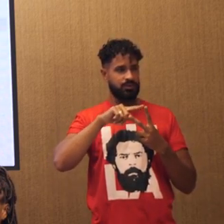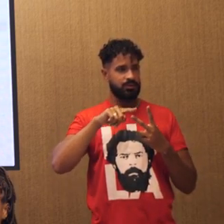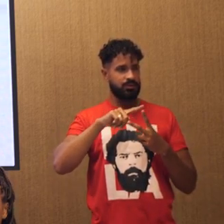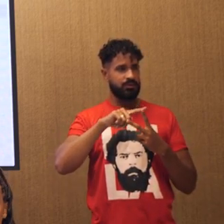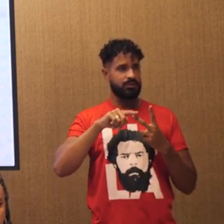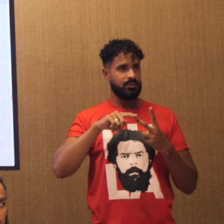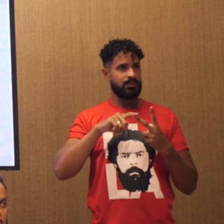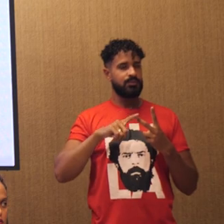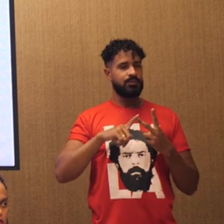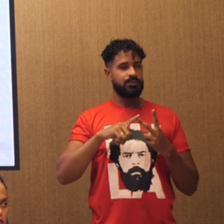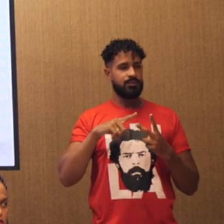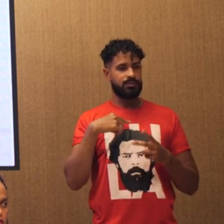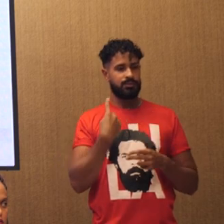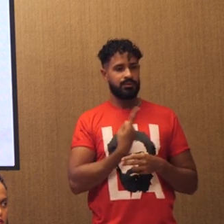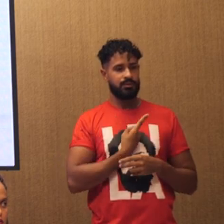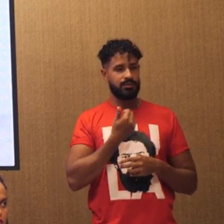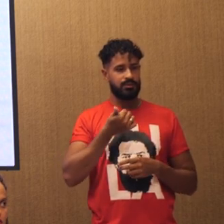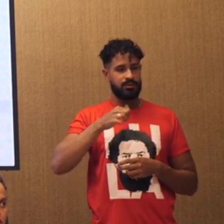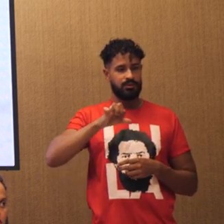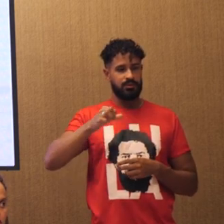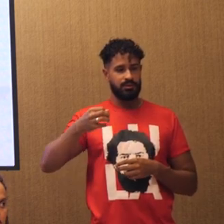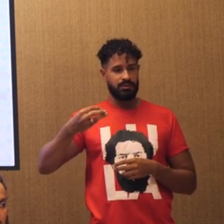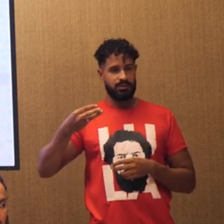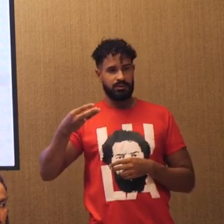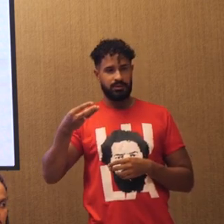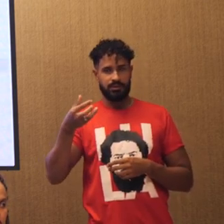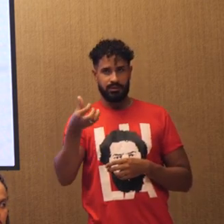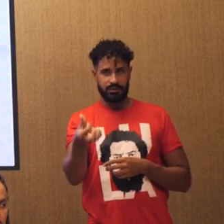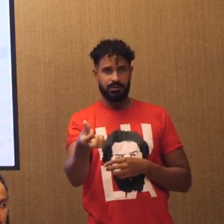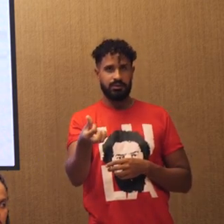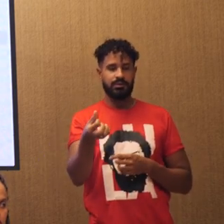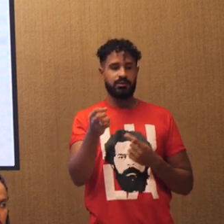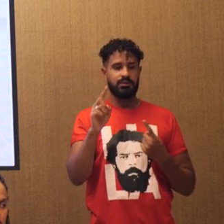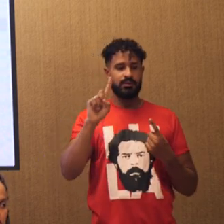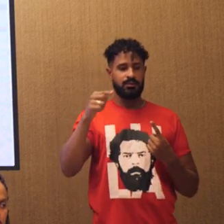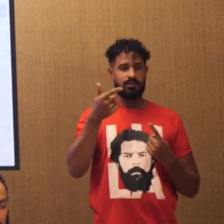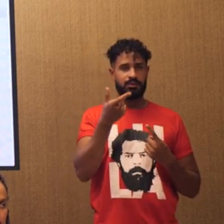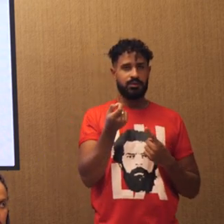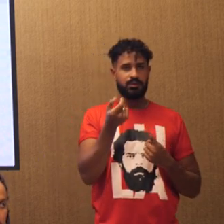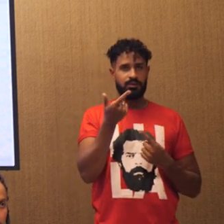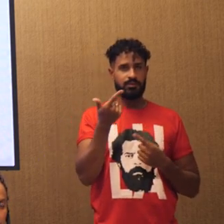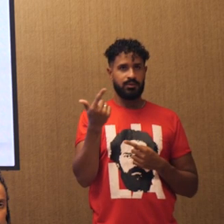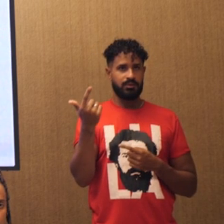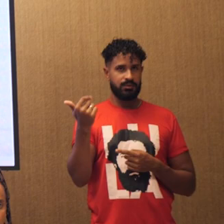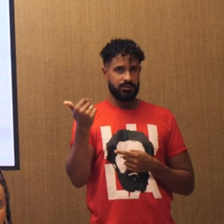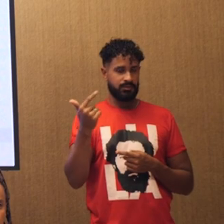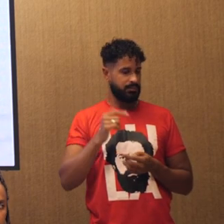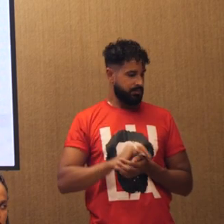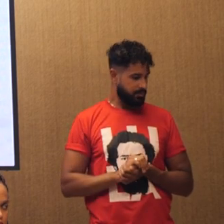duas campanhas nossas, a de 96, de 1996 e a de 2012.